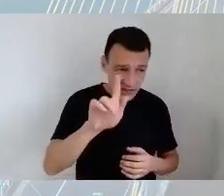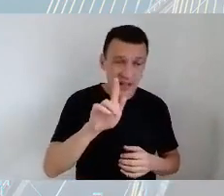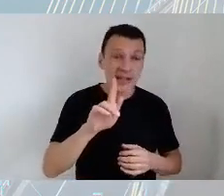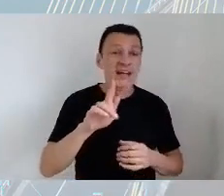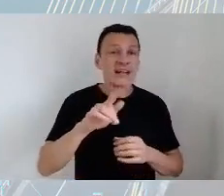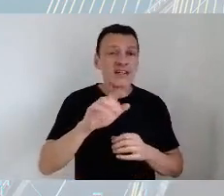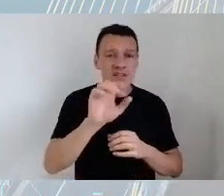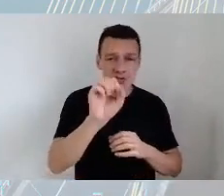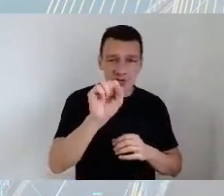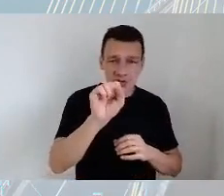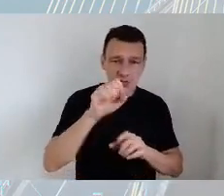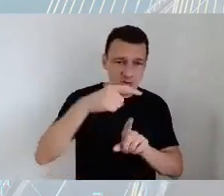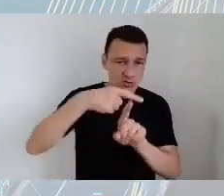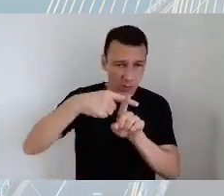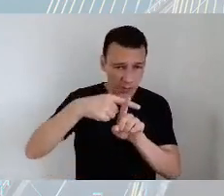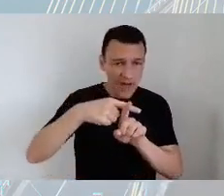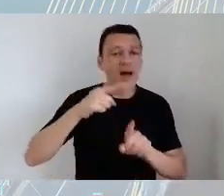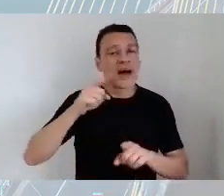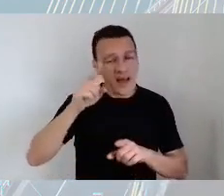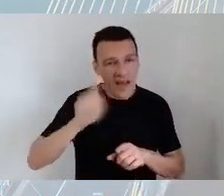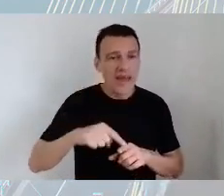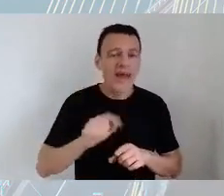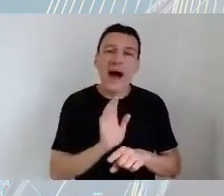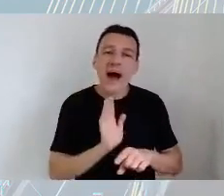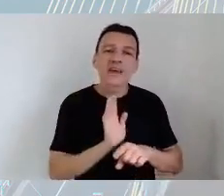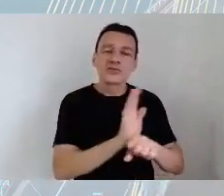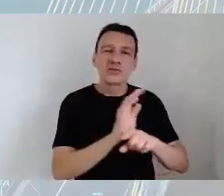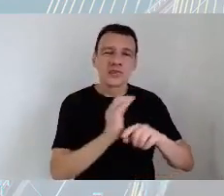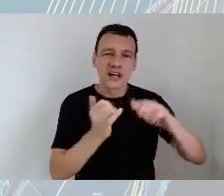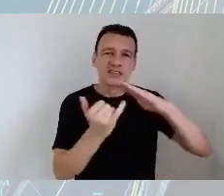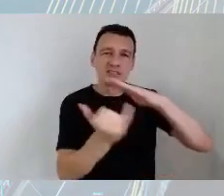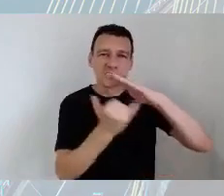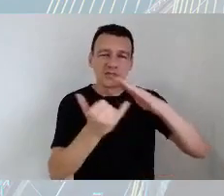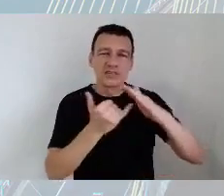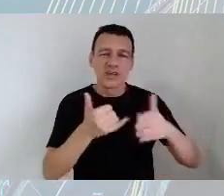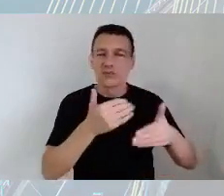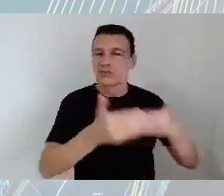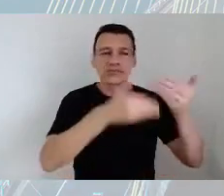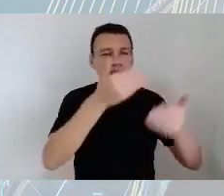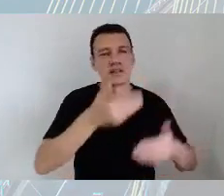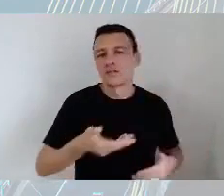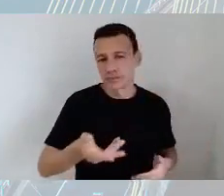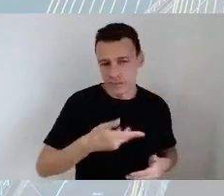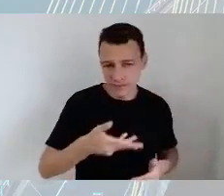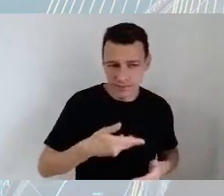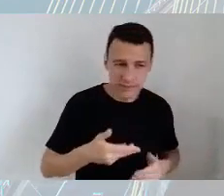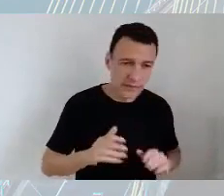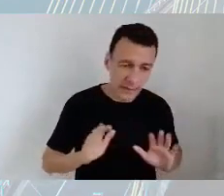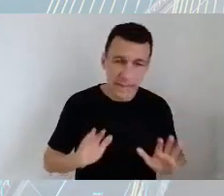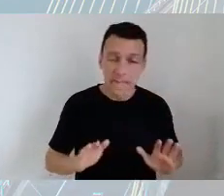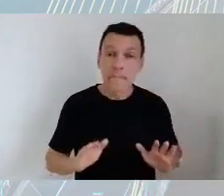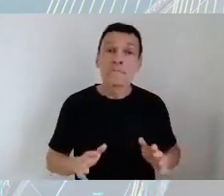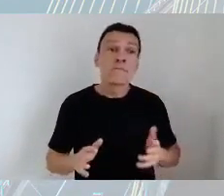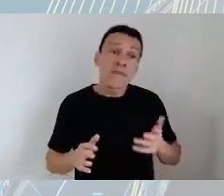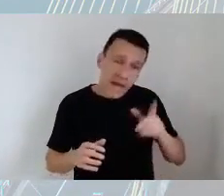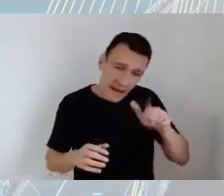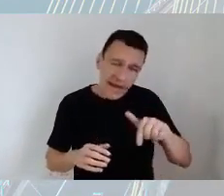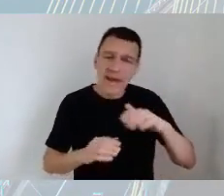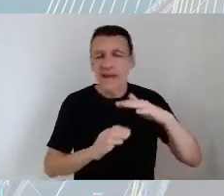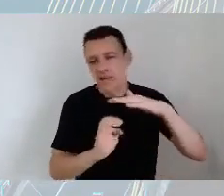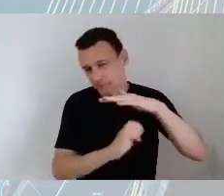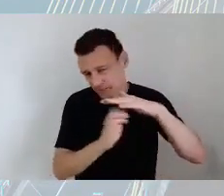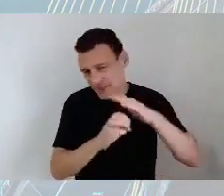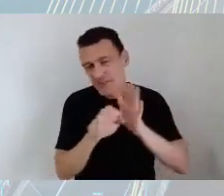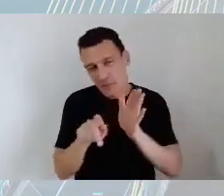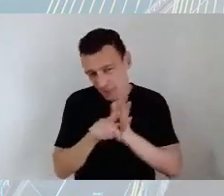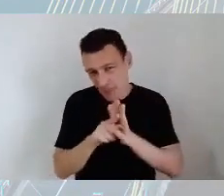de instituições. Nesse case em específico, eram aceleradas empresas do escopo ambiental. E foi assim que um